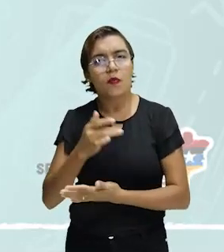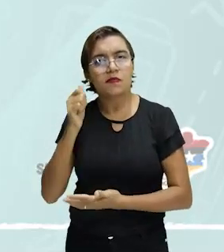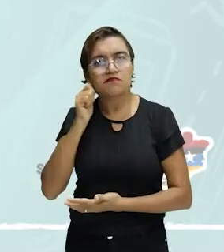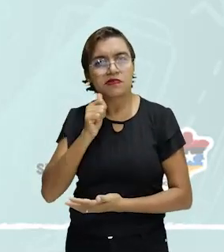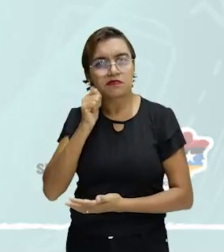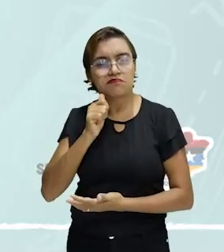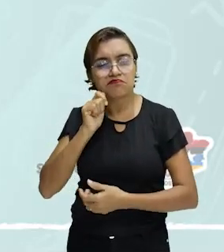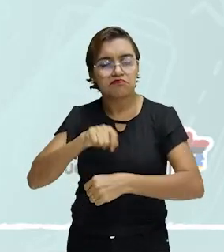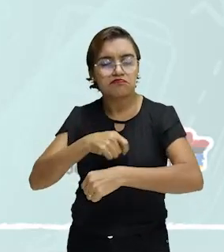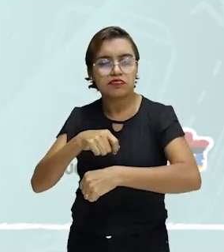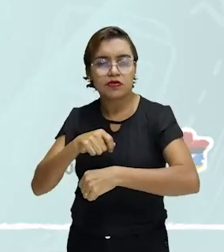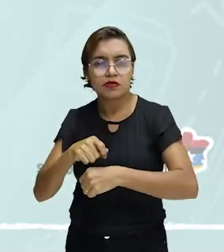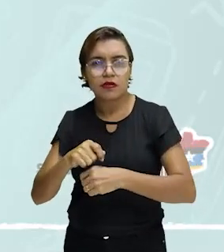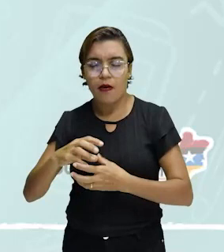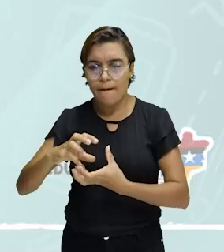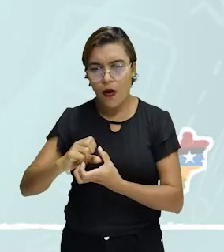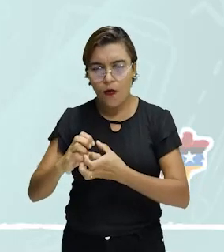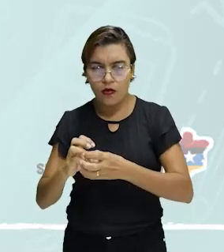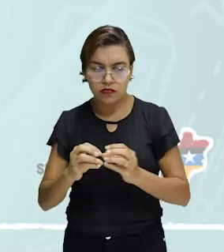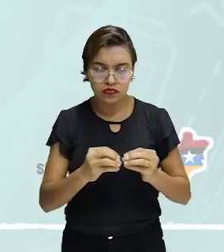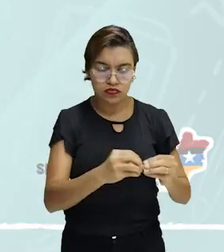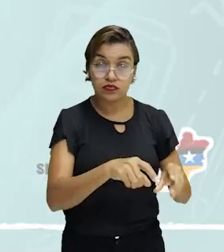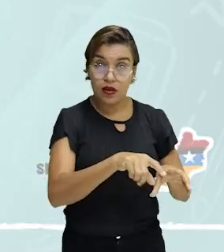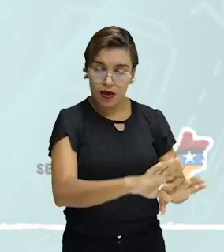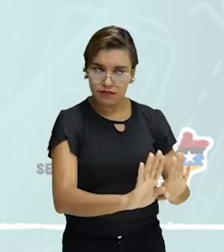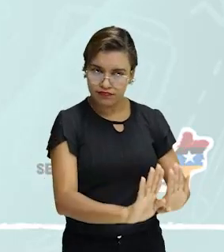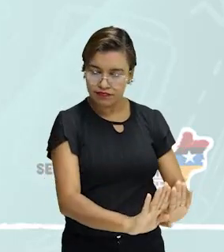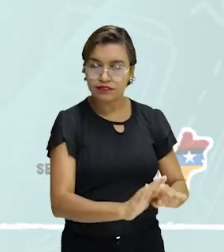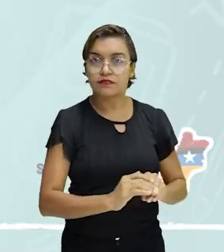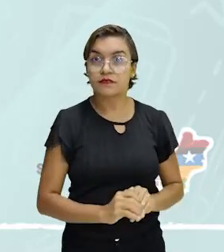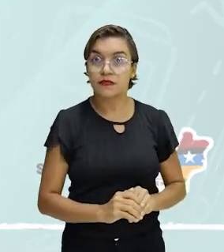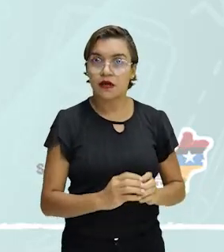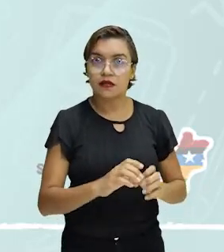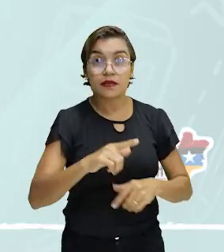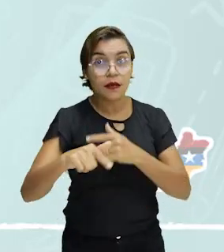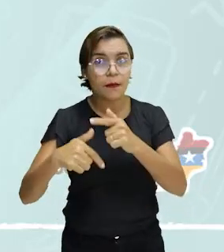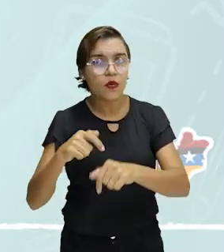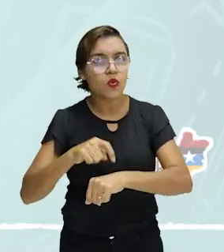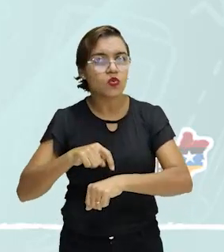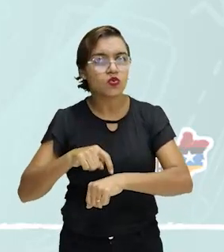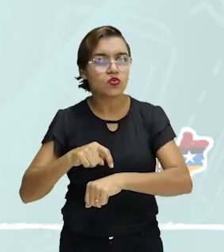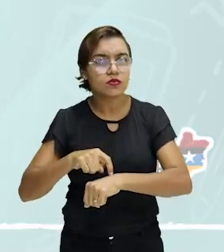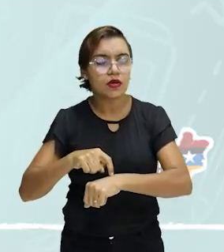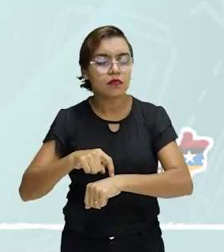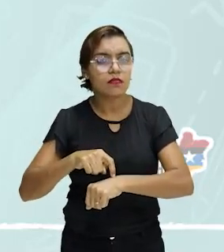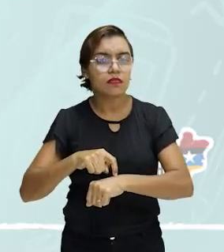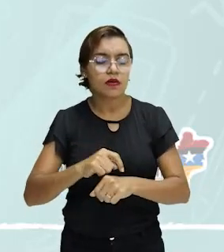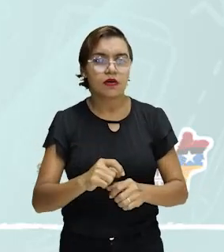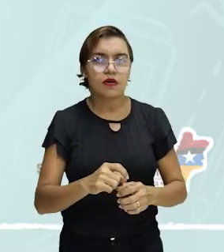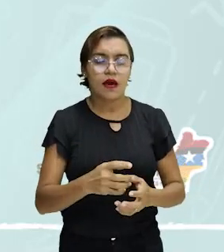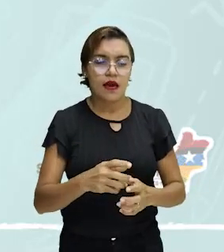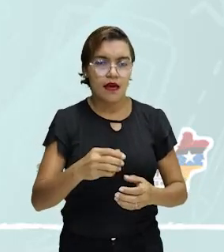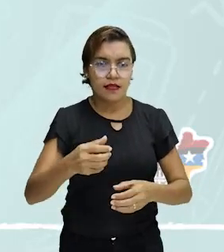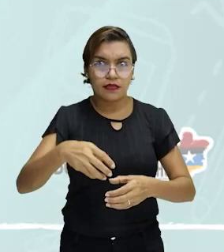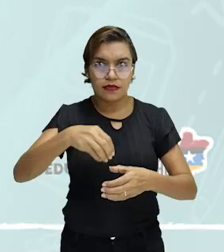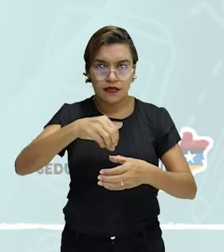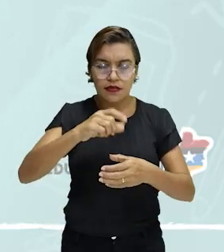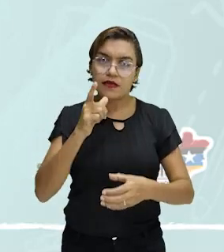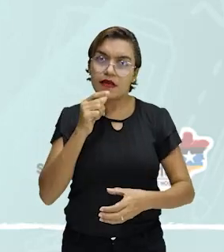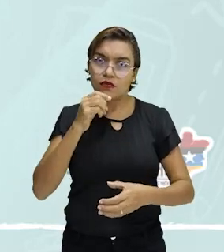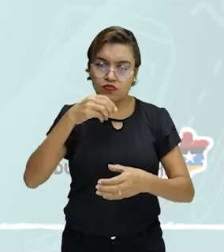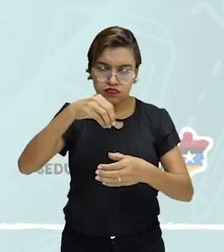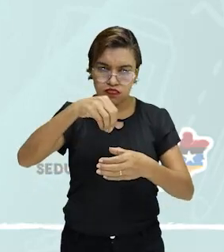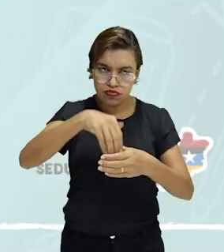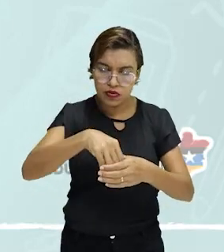água. Após algum tempo, a bolinha, inicialmente no fundo do copo, passa a flutuar na água. Isso indica que a massa